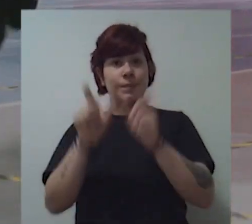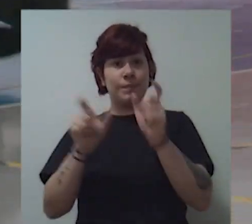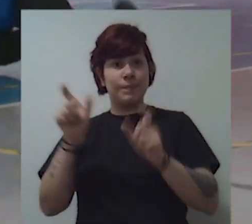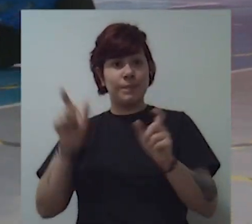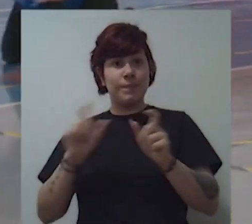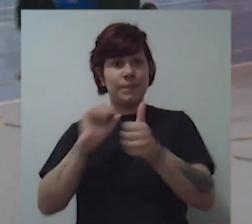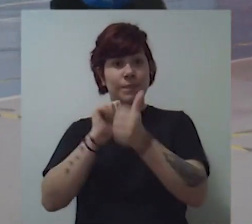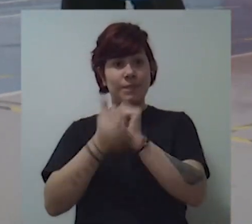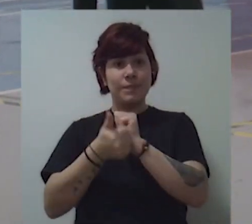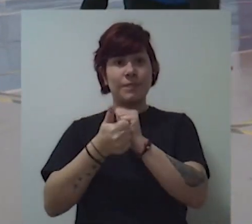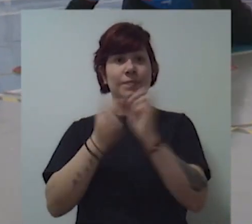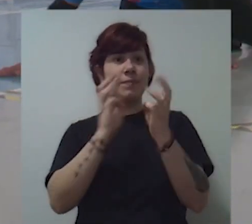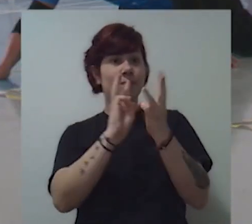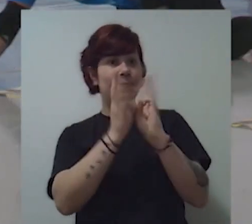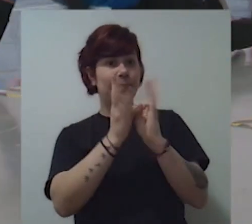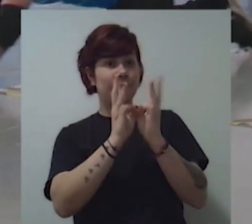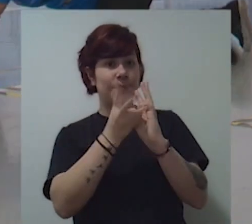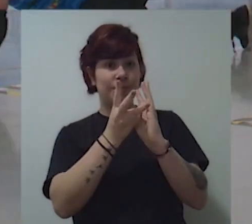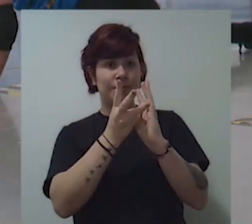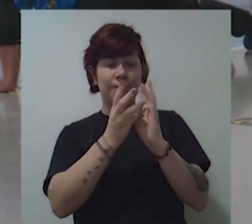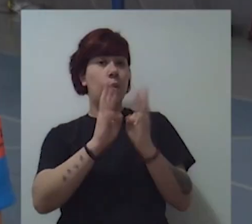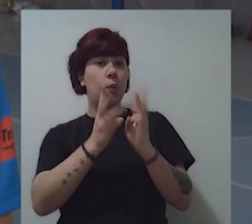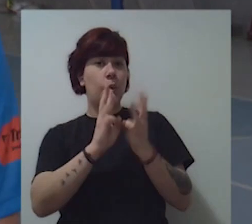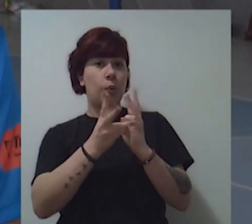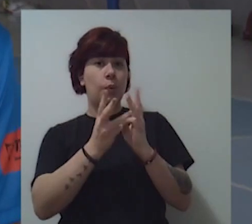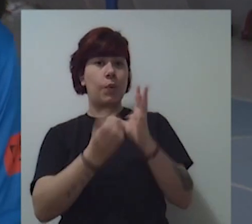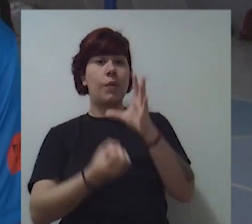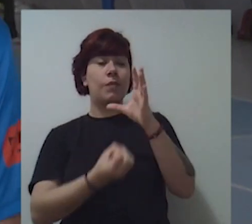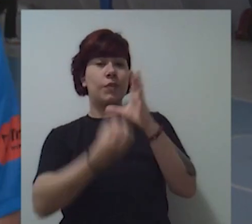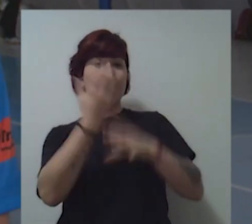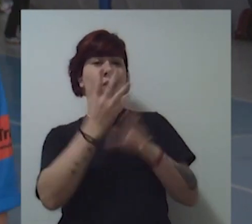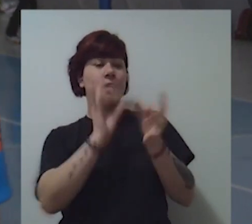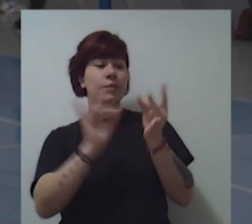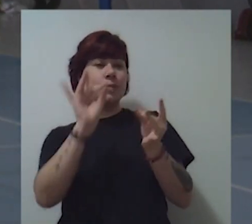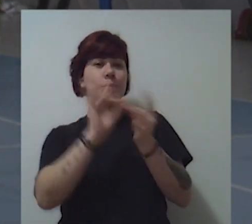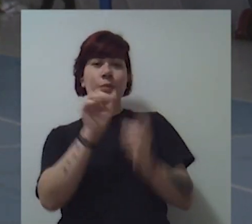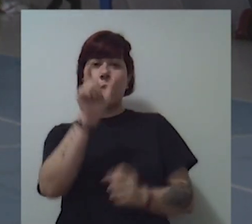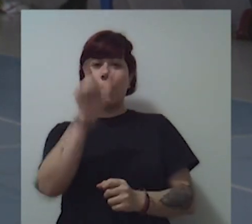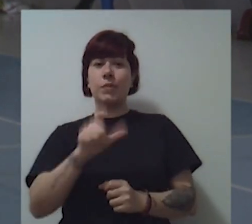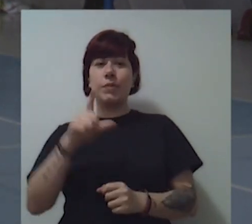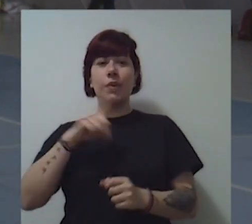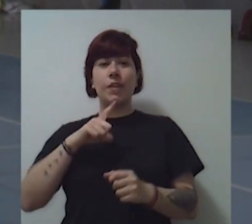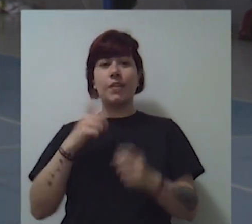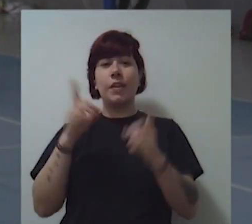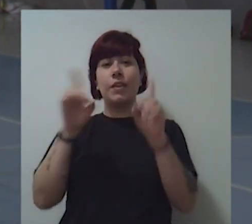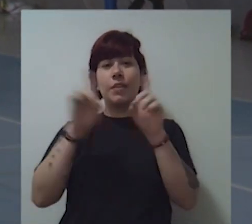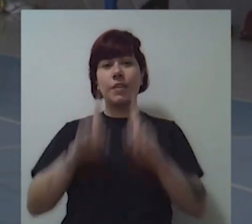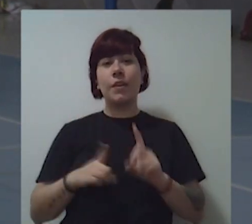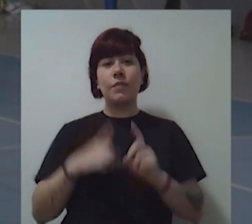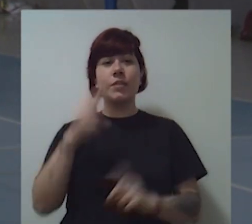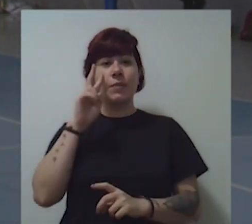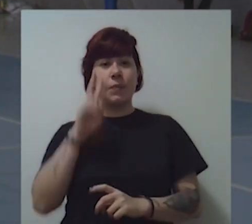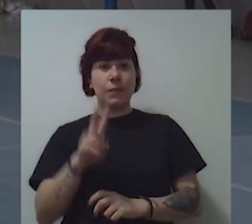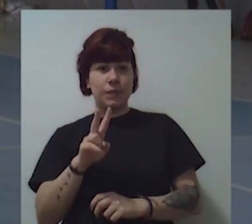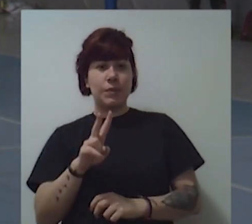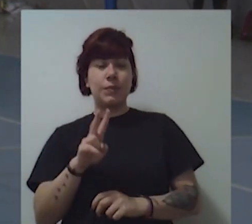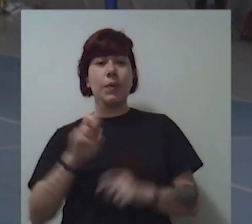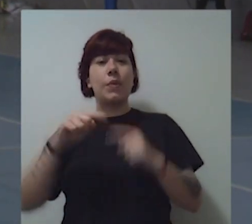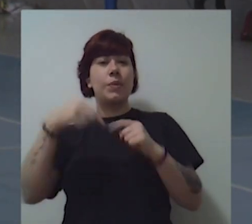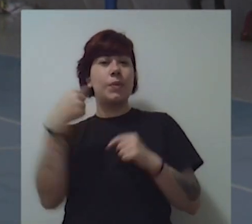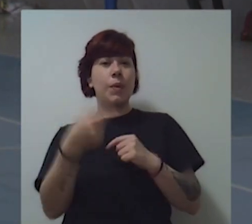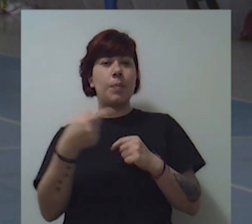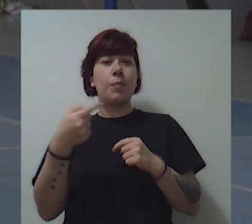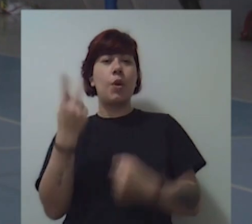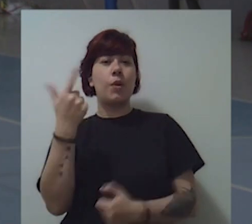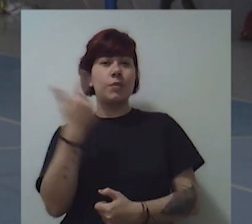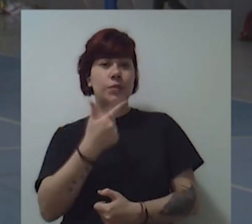Silêncio. Os atletas estão jogando goalball. O goalball é um esporte que foi criado especificamente para deficientes visuais logo após a Segunda